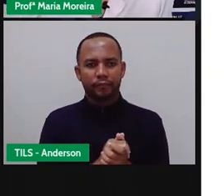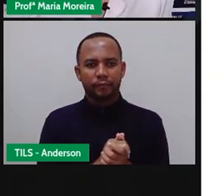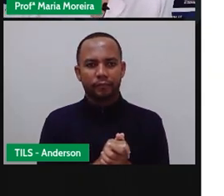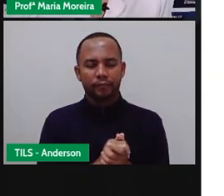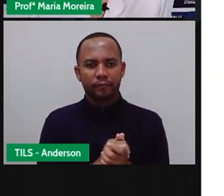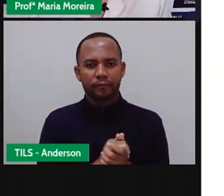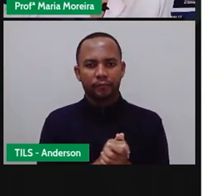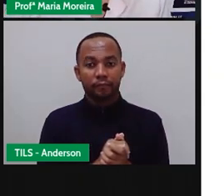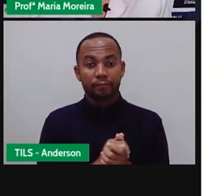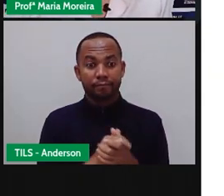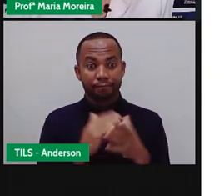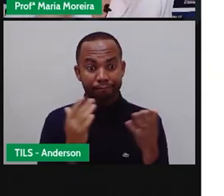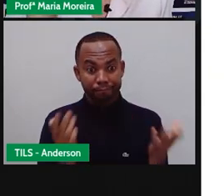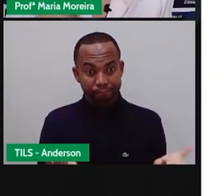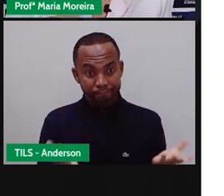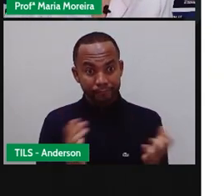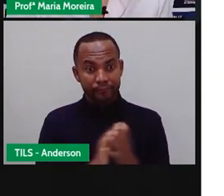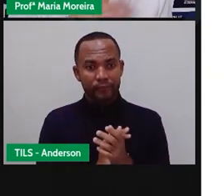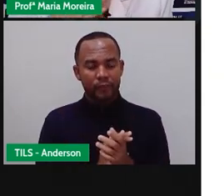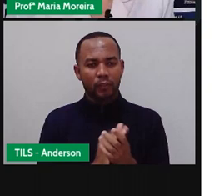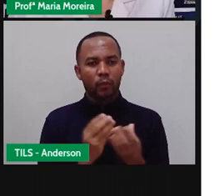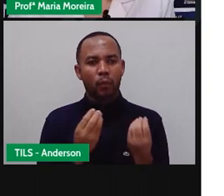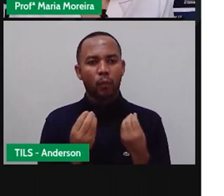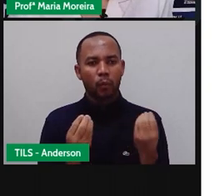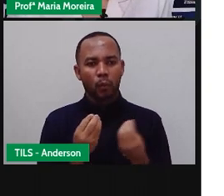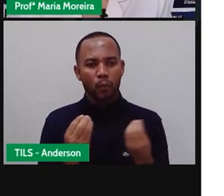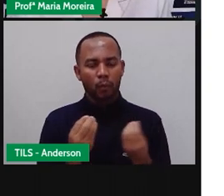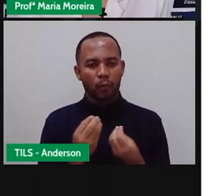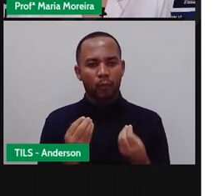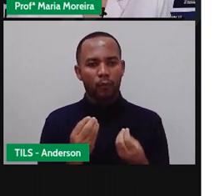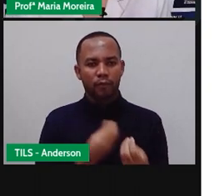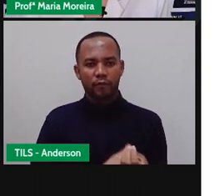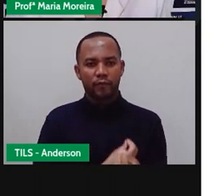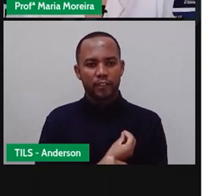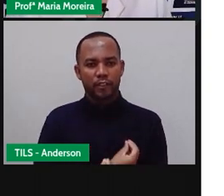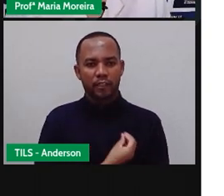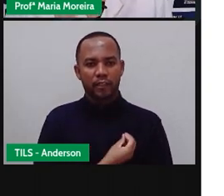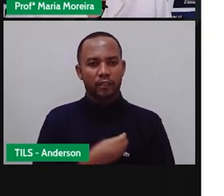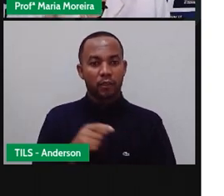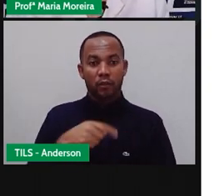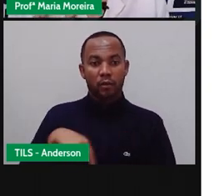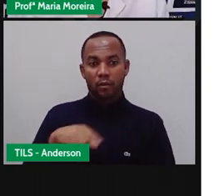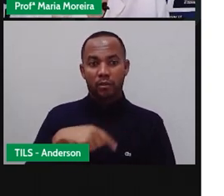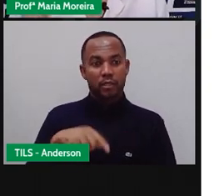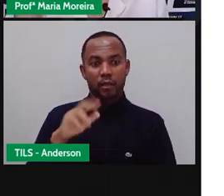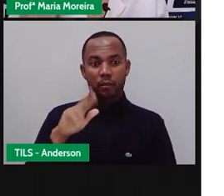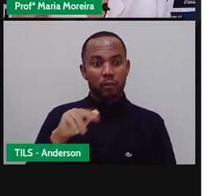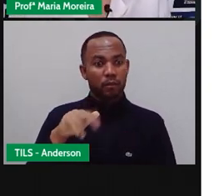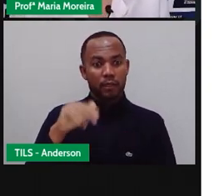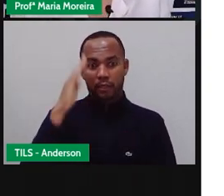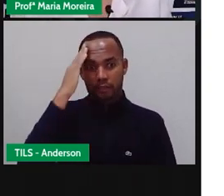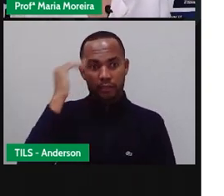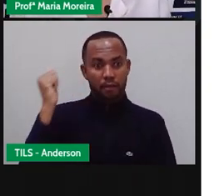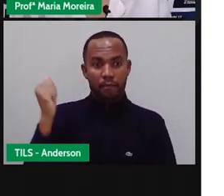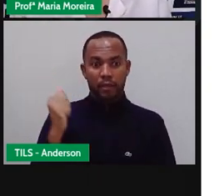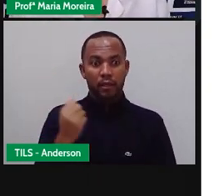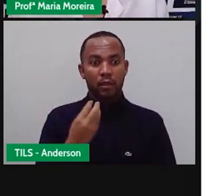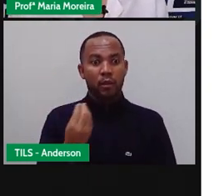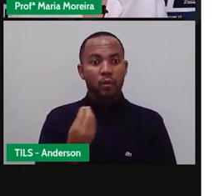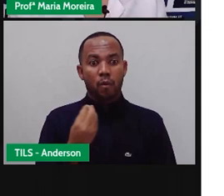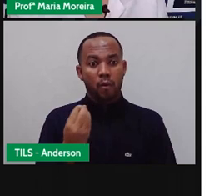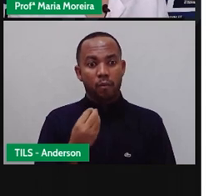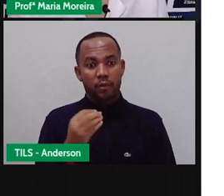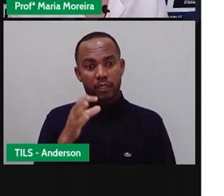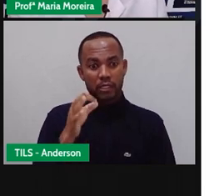é E aí né isso aí vai trazer um impacto absurdo na vida da gente porque a gente nunca vai saber o que de fato é